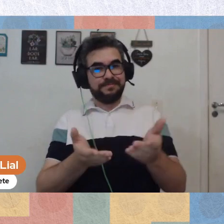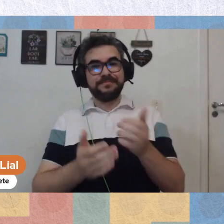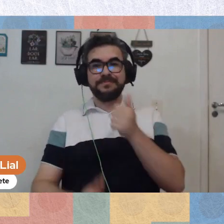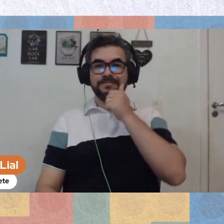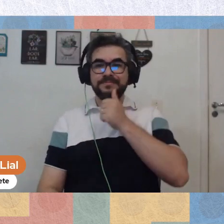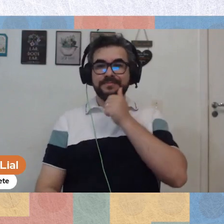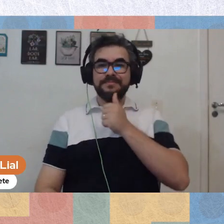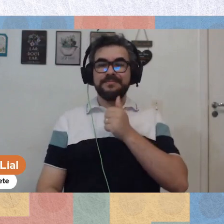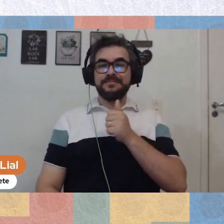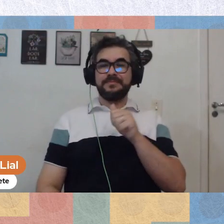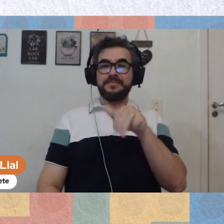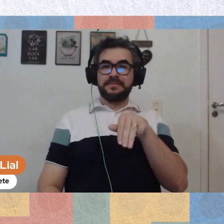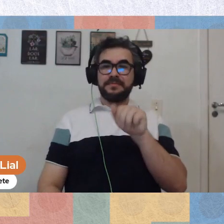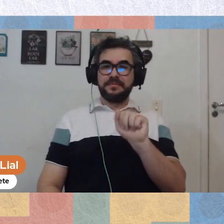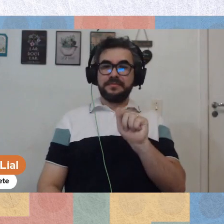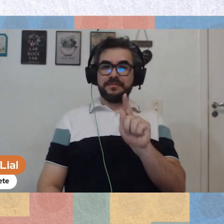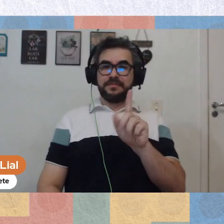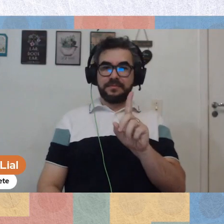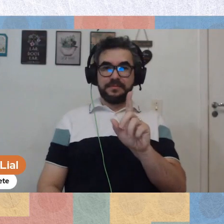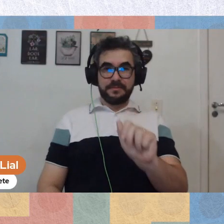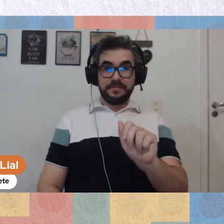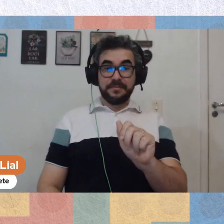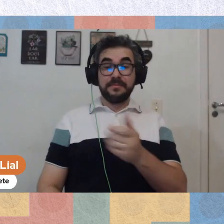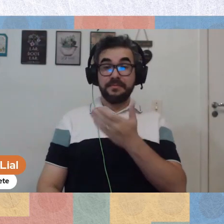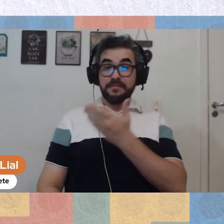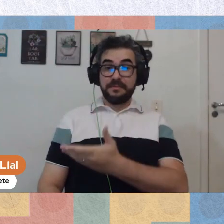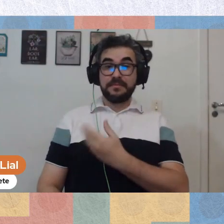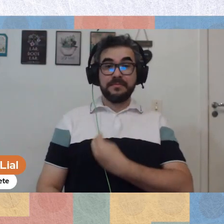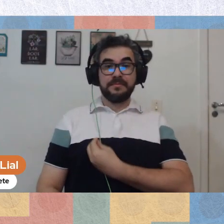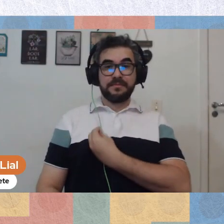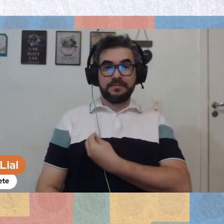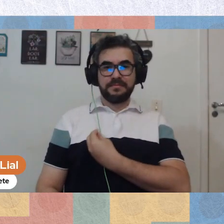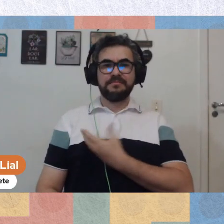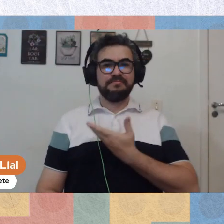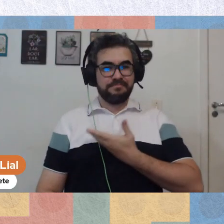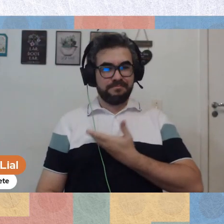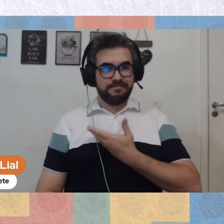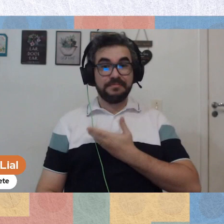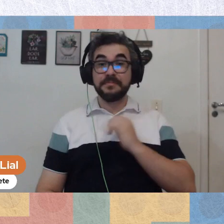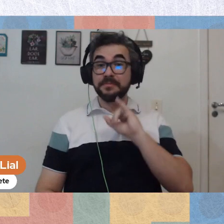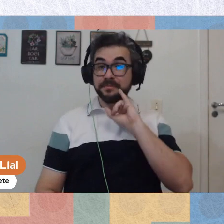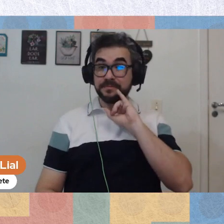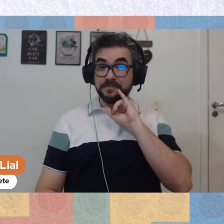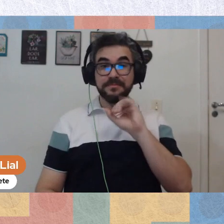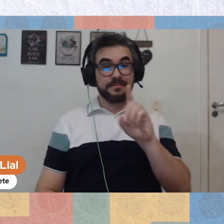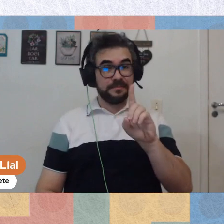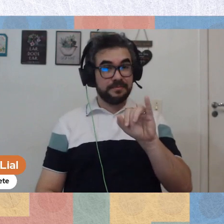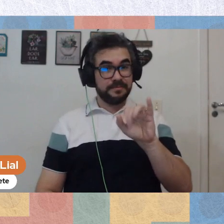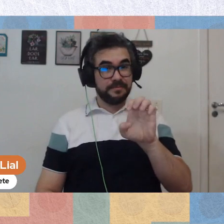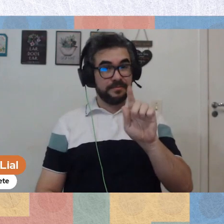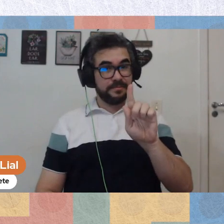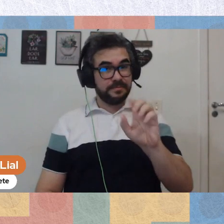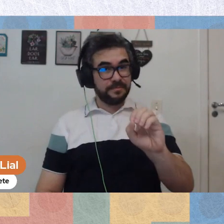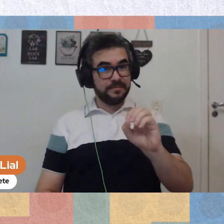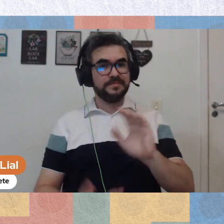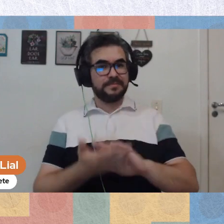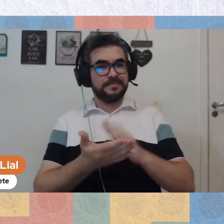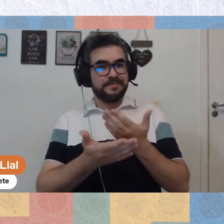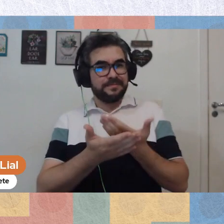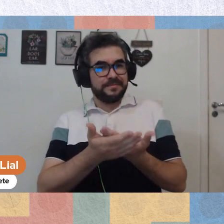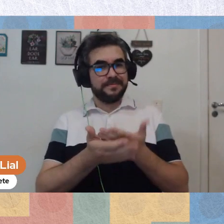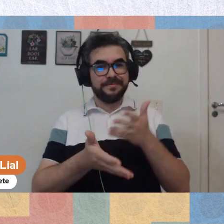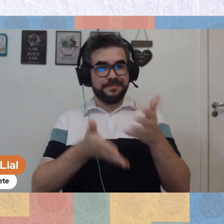tela. Aqui comigo está o meu colega Diego, intérprete de Libras. Aqui nos bastidores, a Cris Farias,